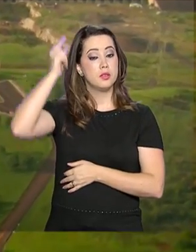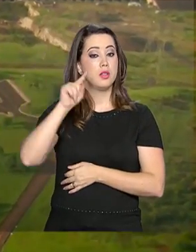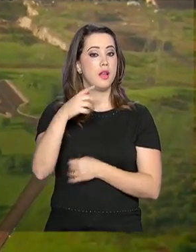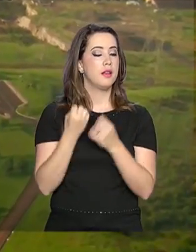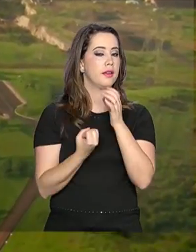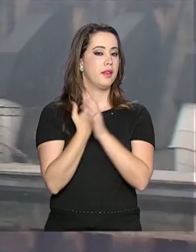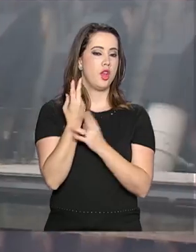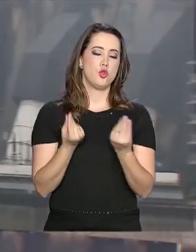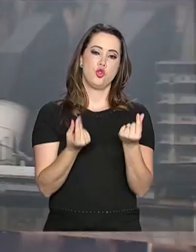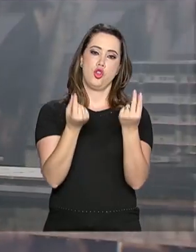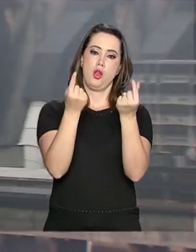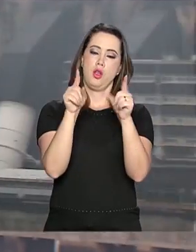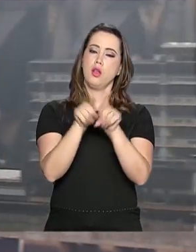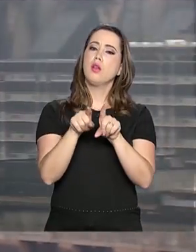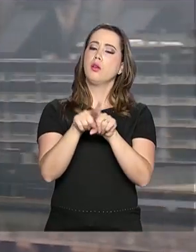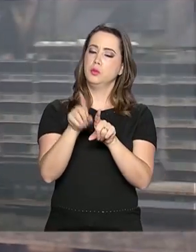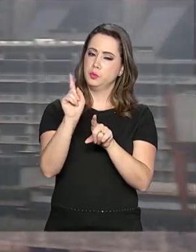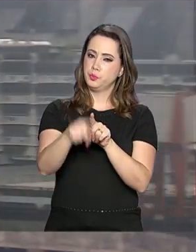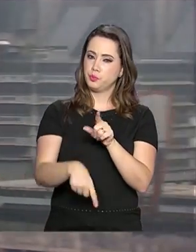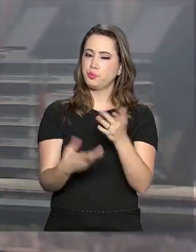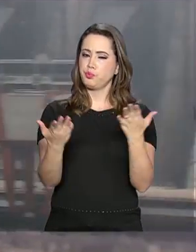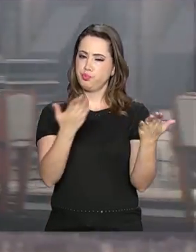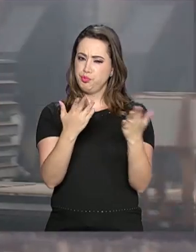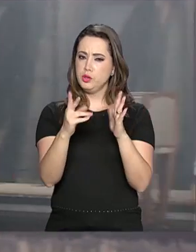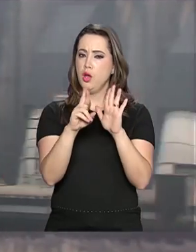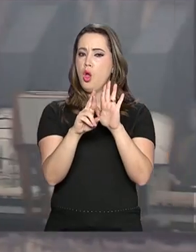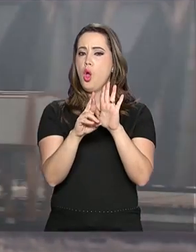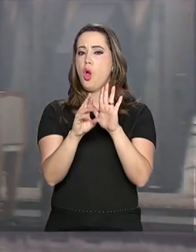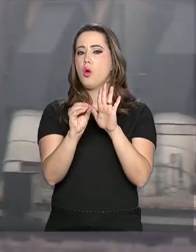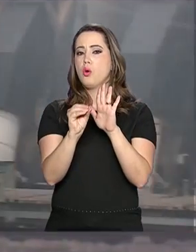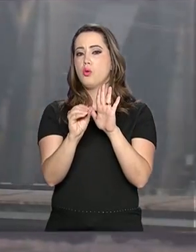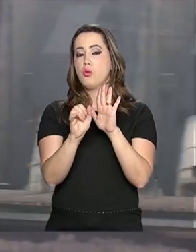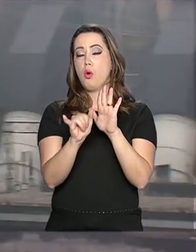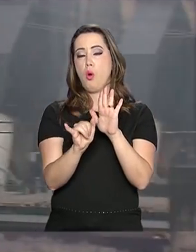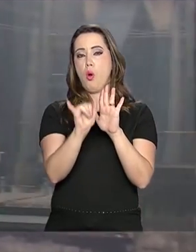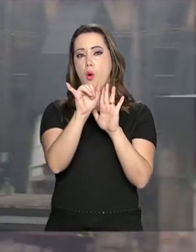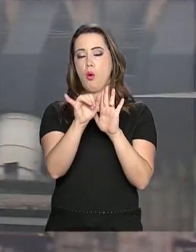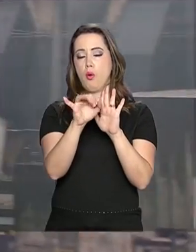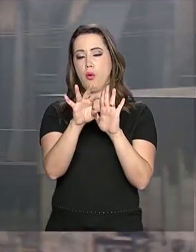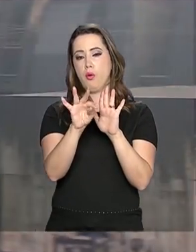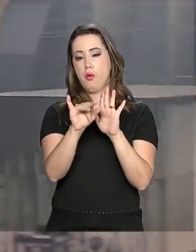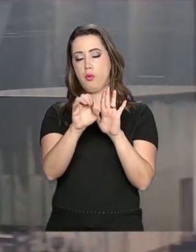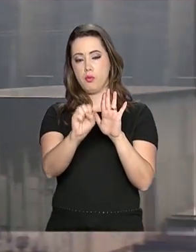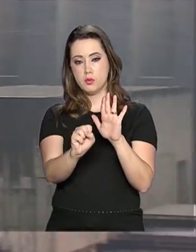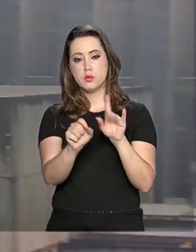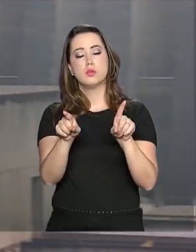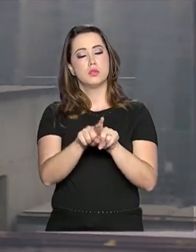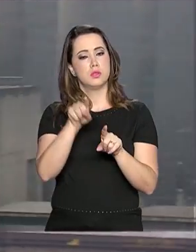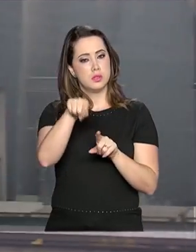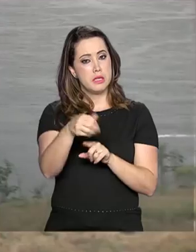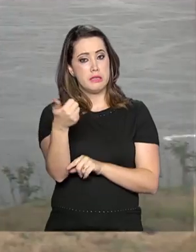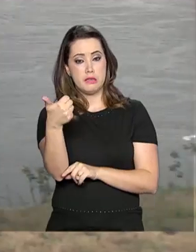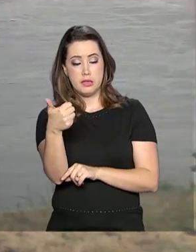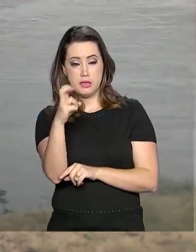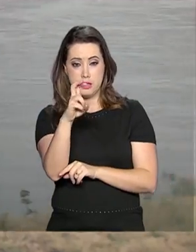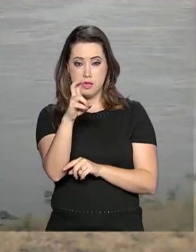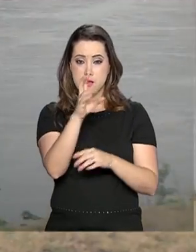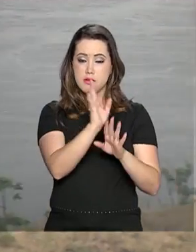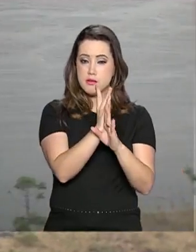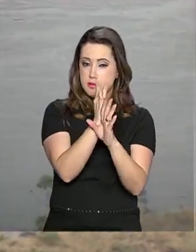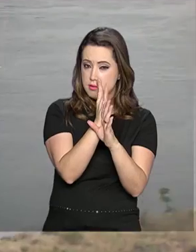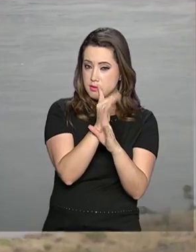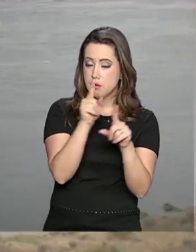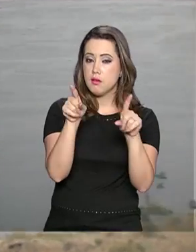gera recursos na forma de royalties. No Brasil, 15 municípios paranaenses e um sul matogrossense, que